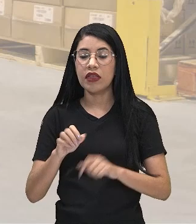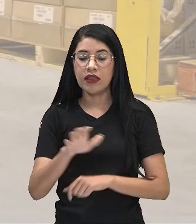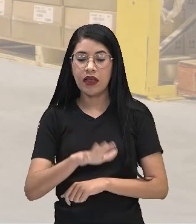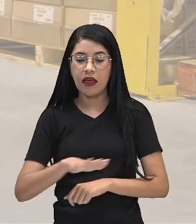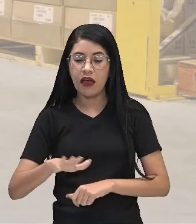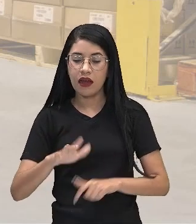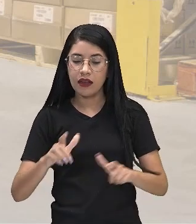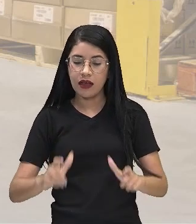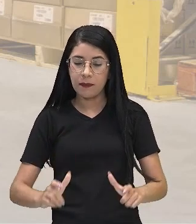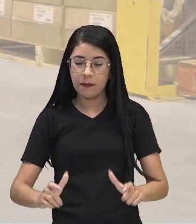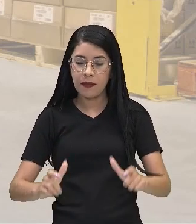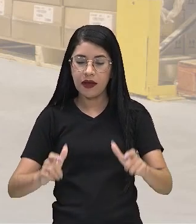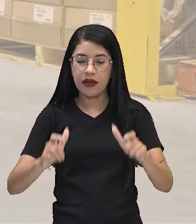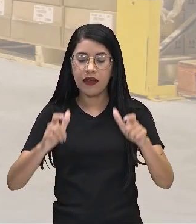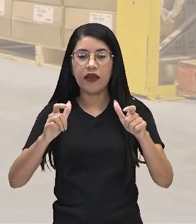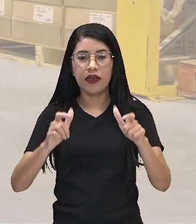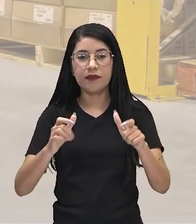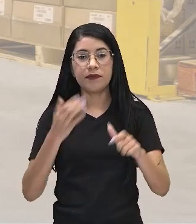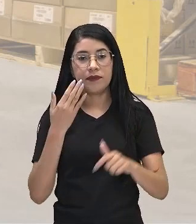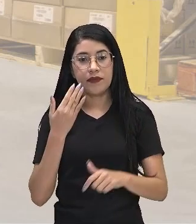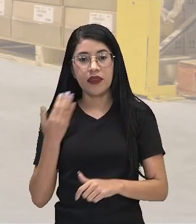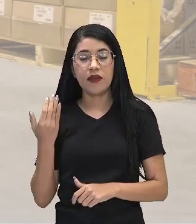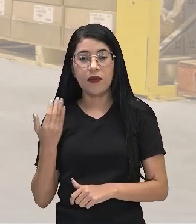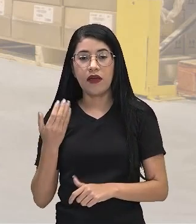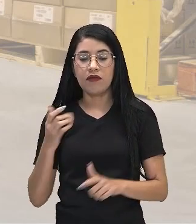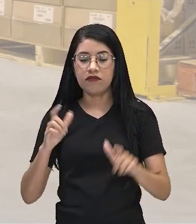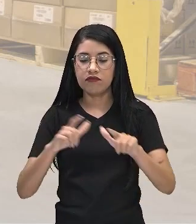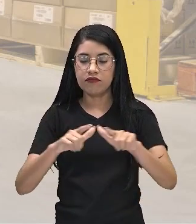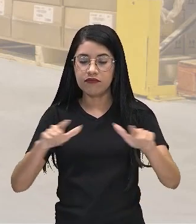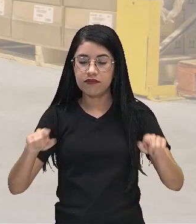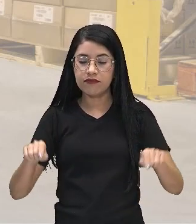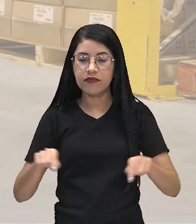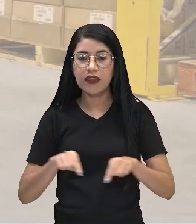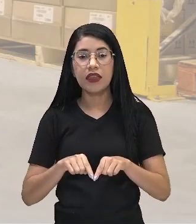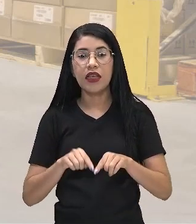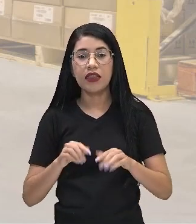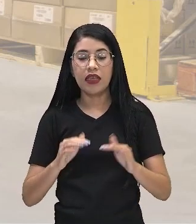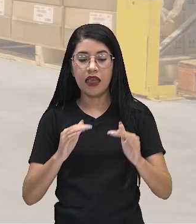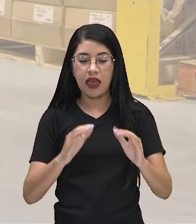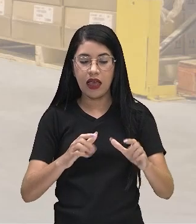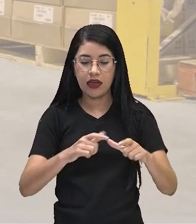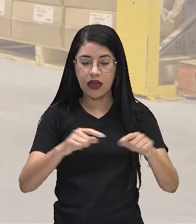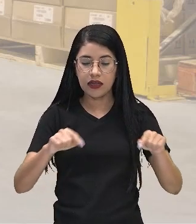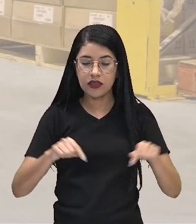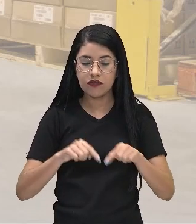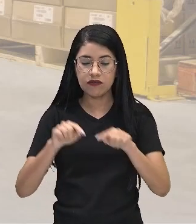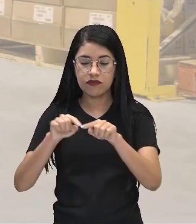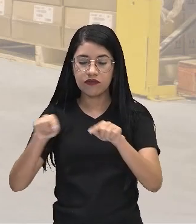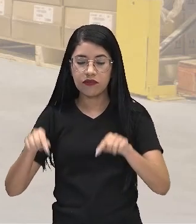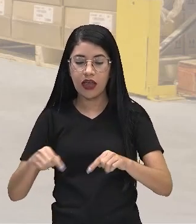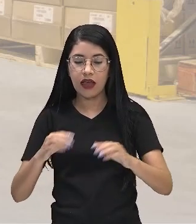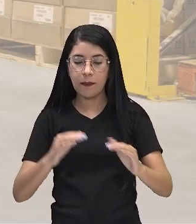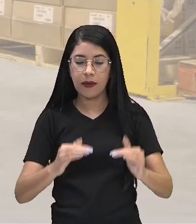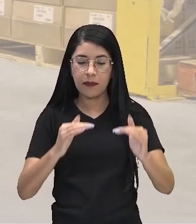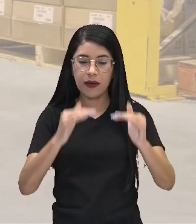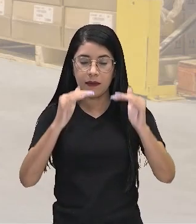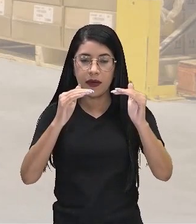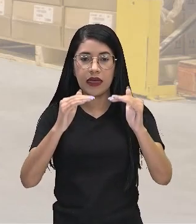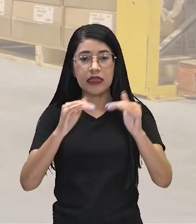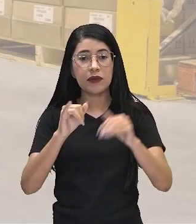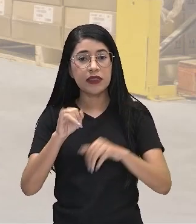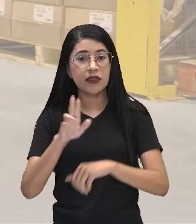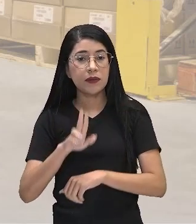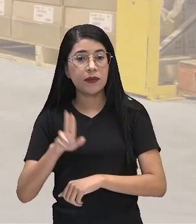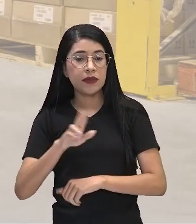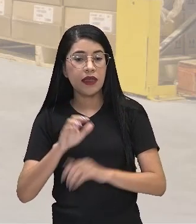área, né, vocês estão vendo aqui um pallet, né, e sobre ele estão colocadas aí algumas caixas. Então, se eu pegar essas caixas que estão